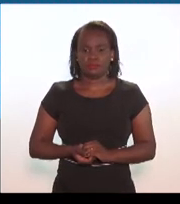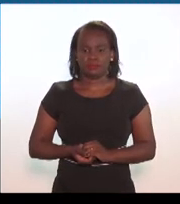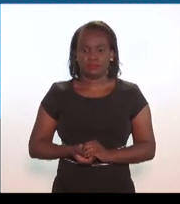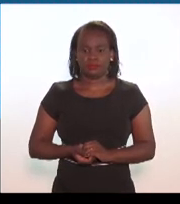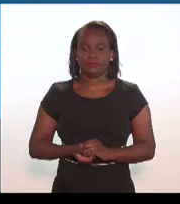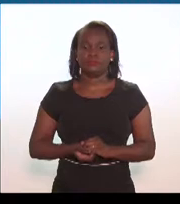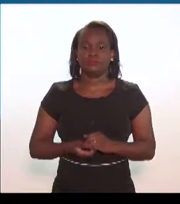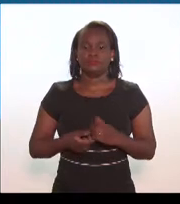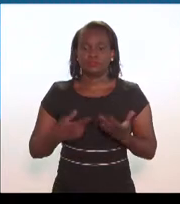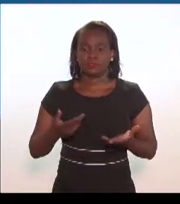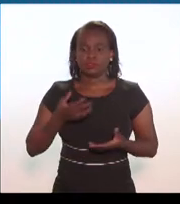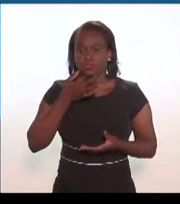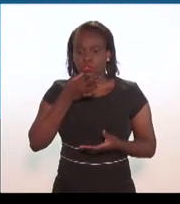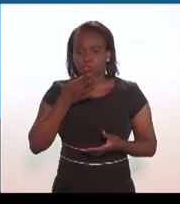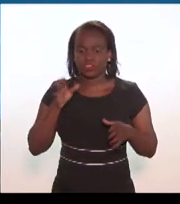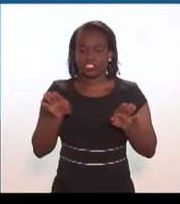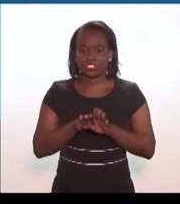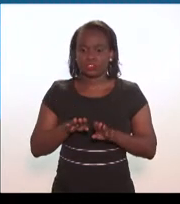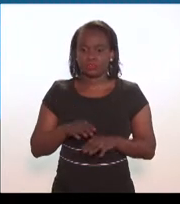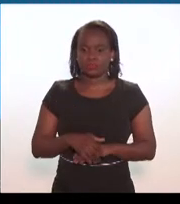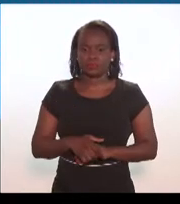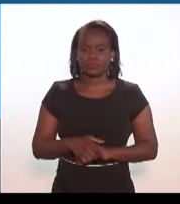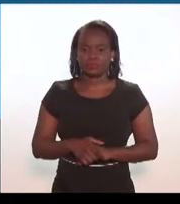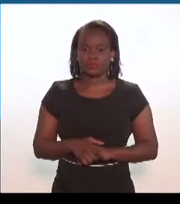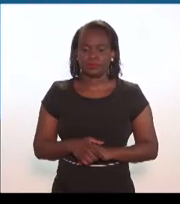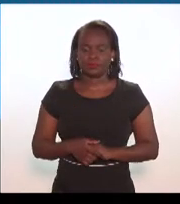O som do senhor está fechado,